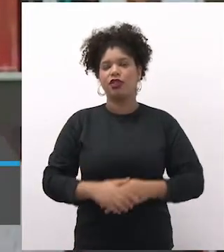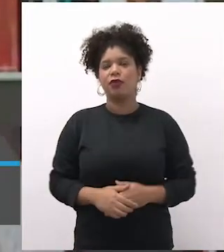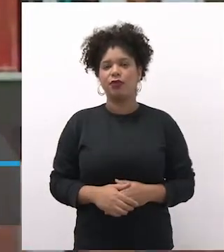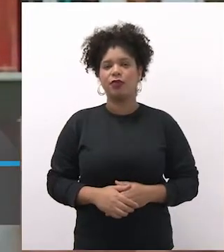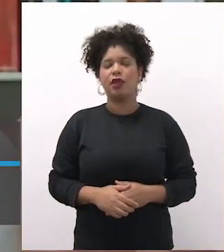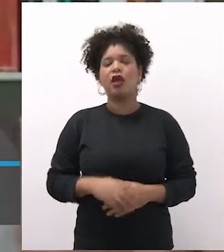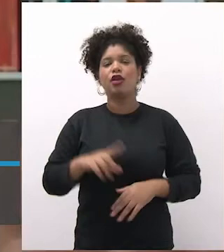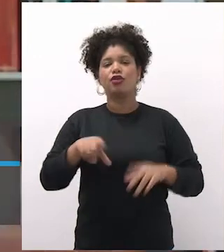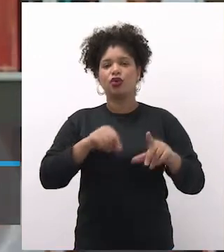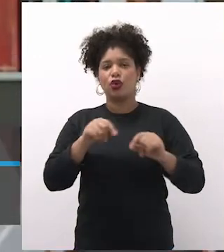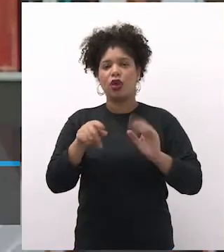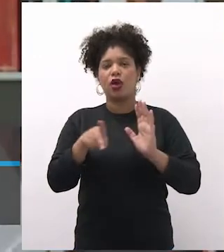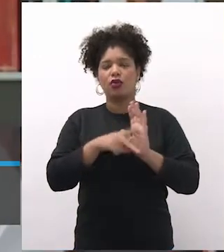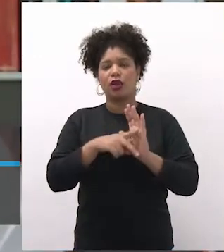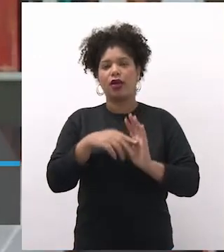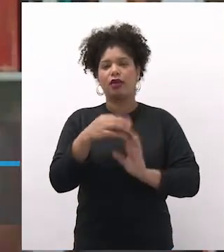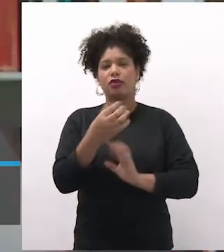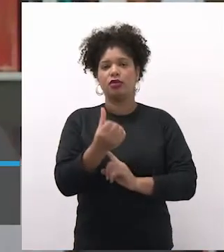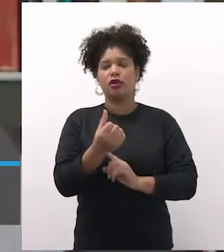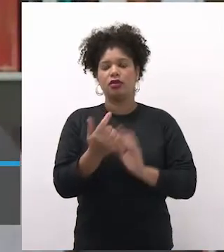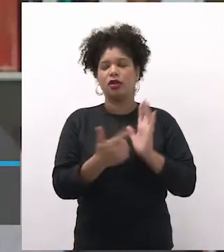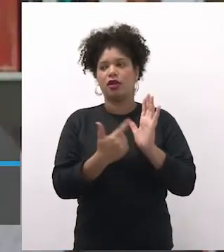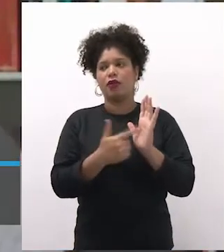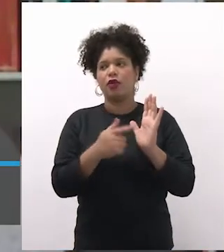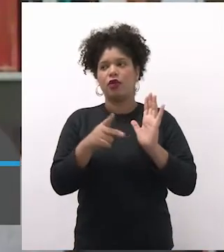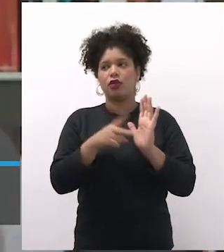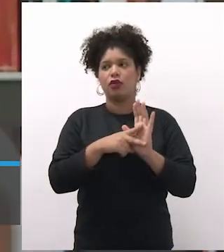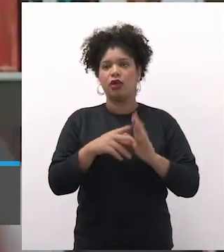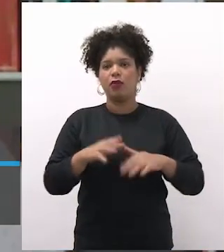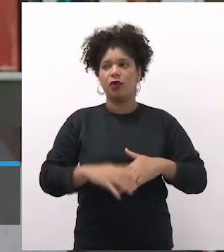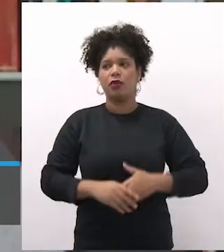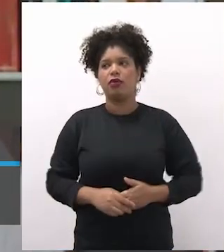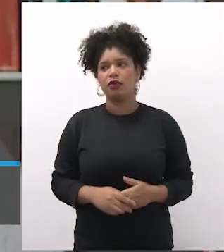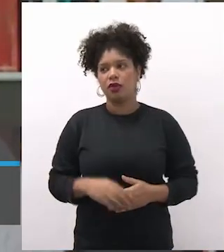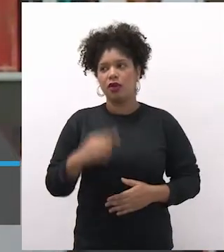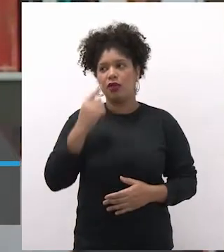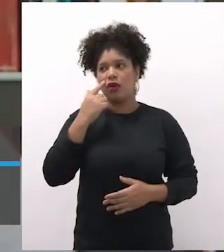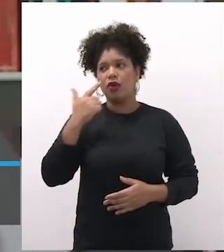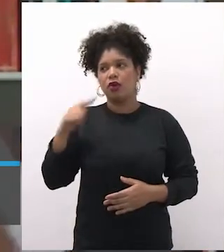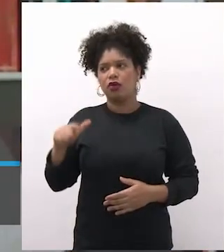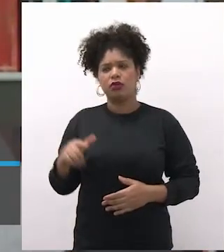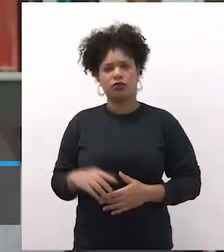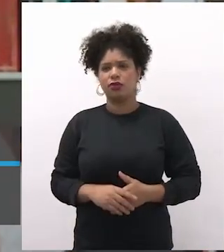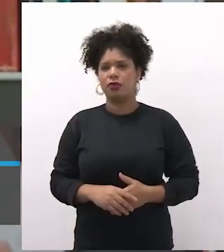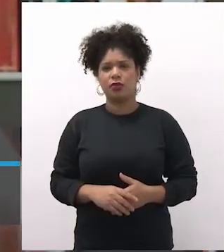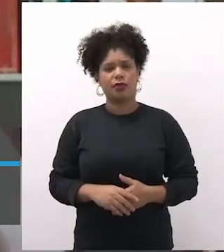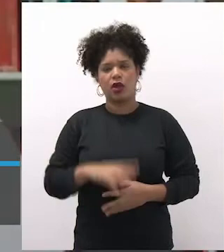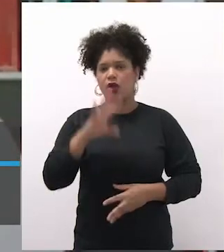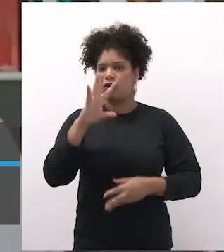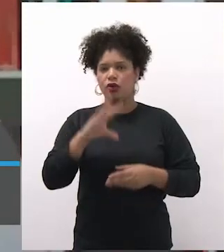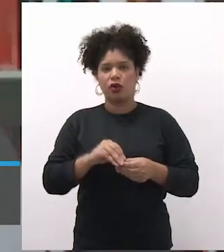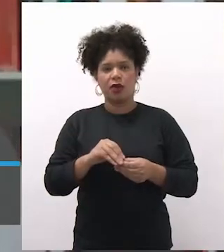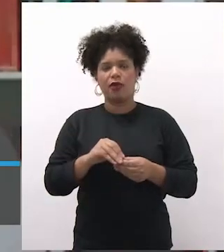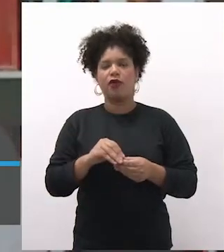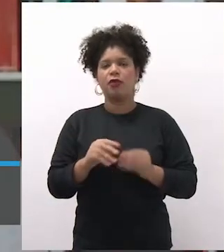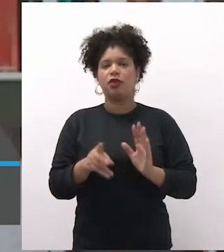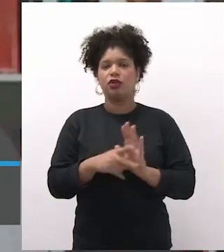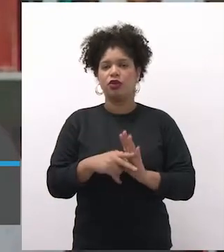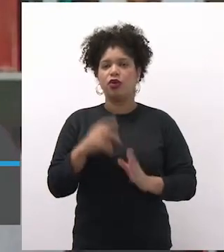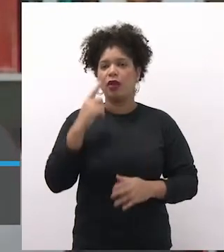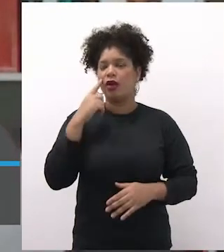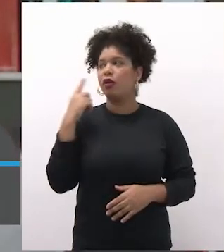escolheram. E aí a gente tem 6 obras, que é o que a gente vai mostrar no finalzinho, do que ficou. Como resumo. Por quê? Porque a ideia nossa,